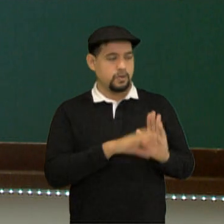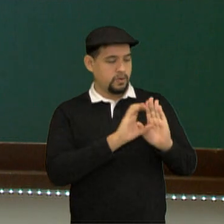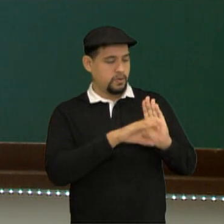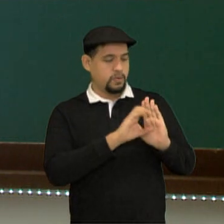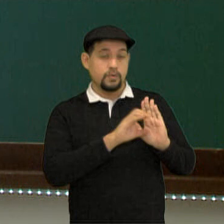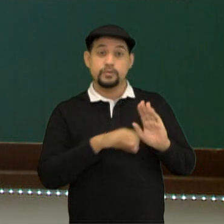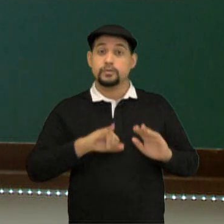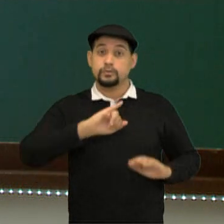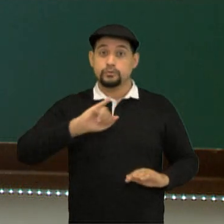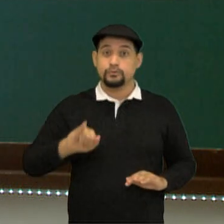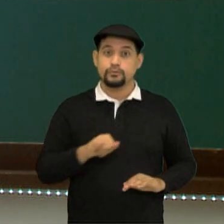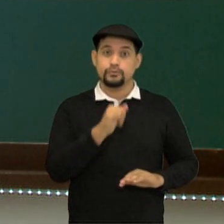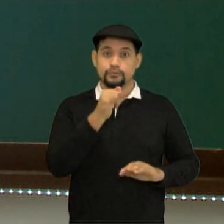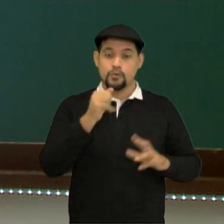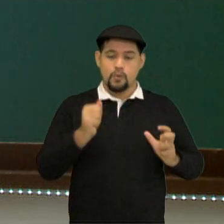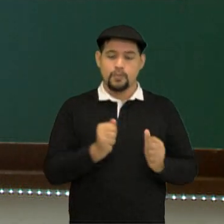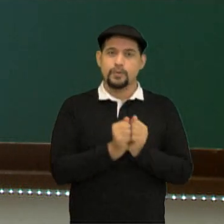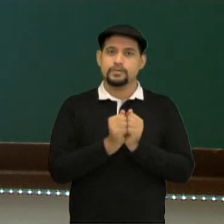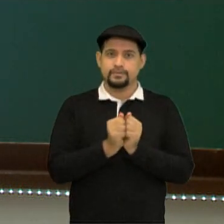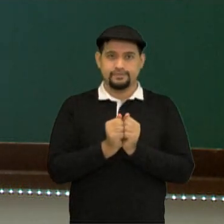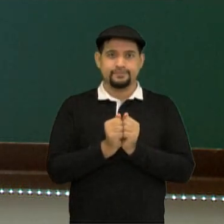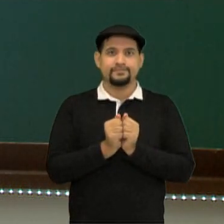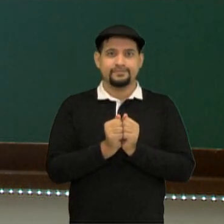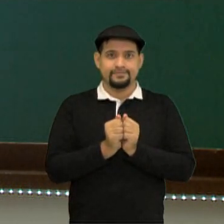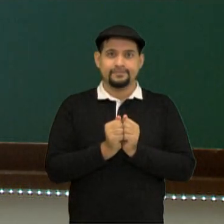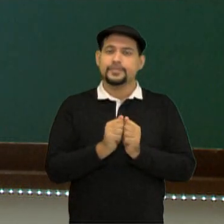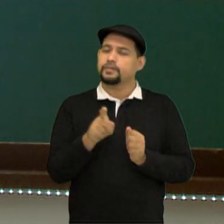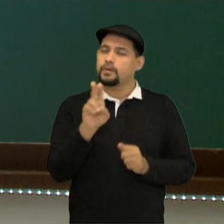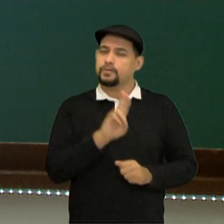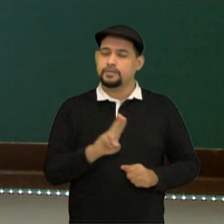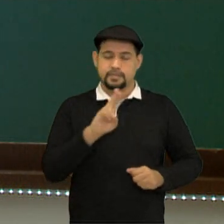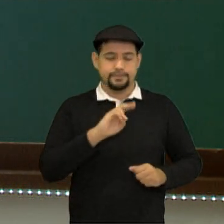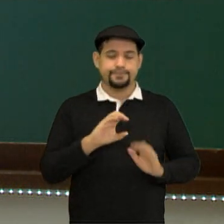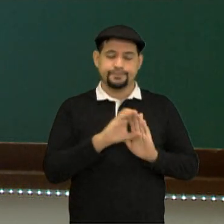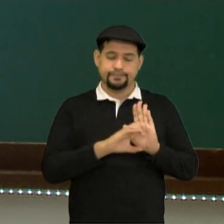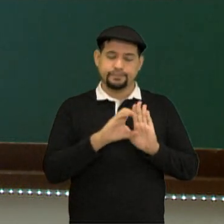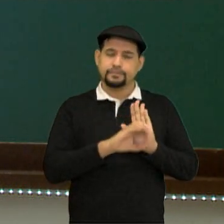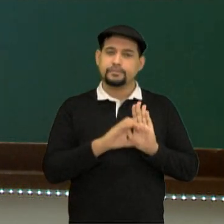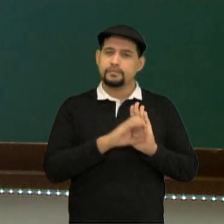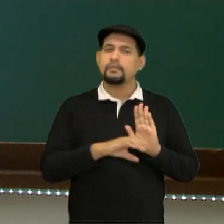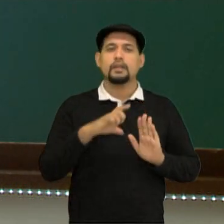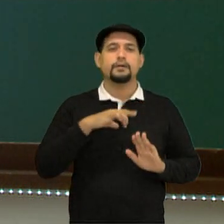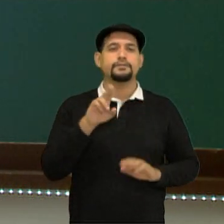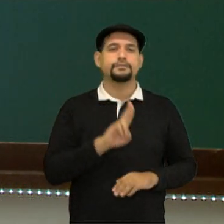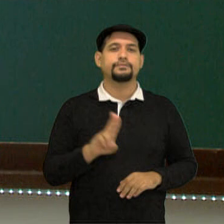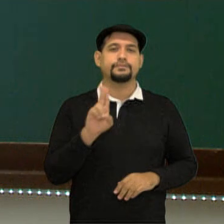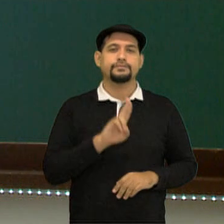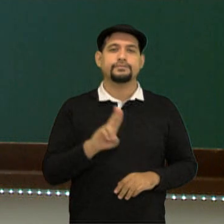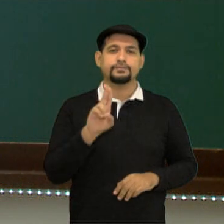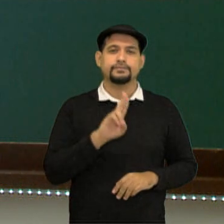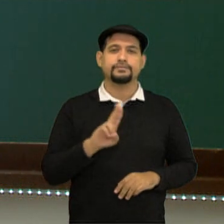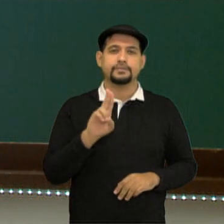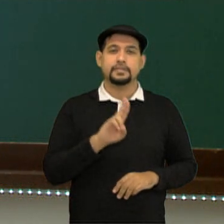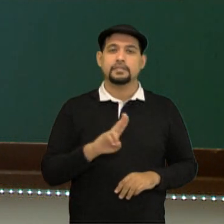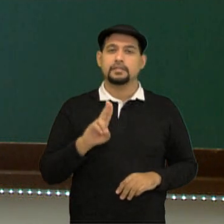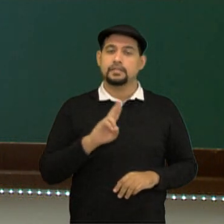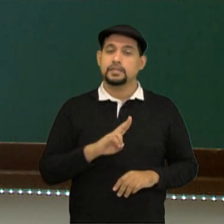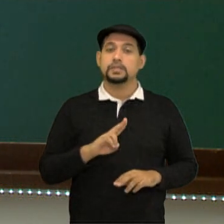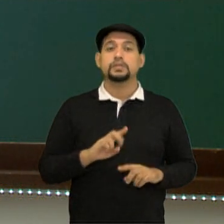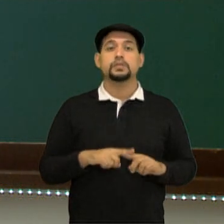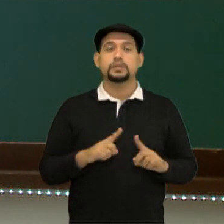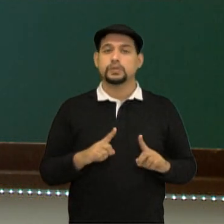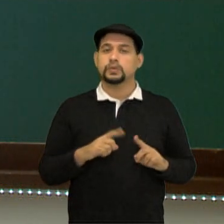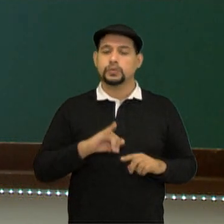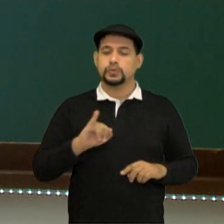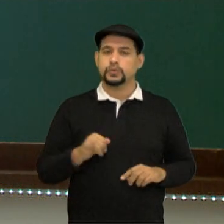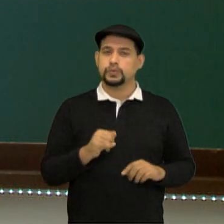de juro composto, tá bom? Então, vocês vão usar o conceito que ele está sendo aplicado no regime de juro